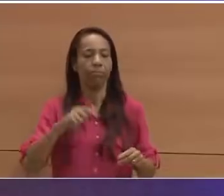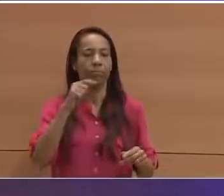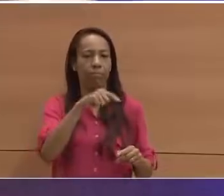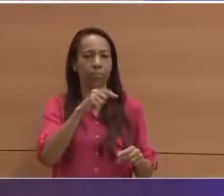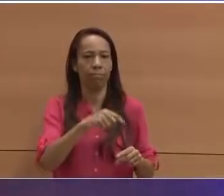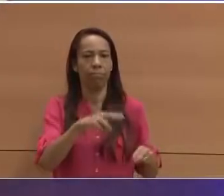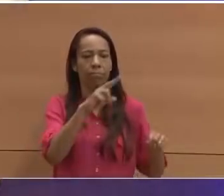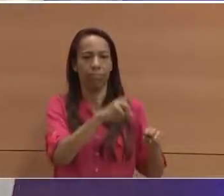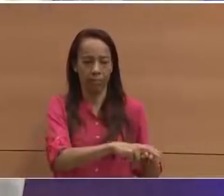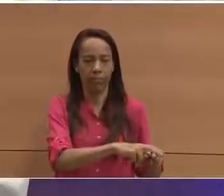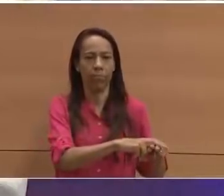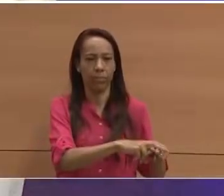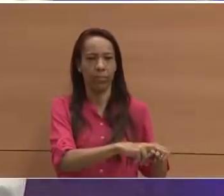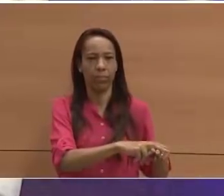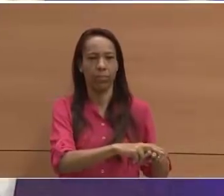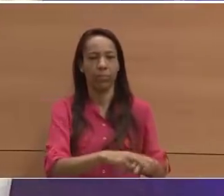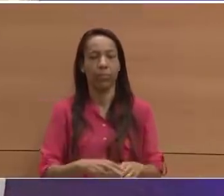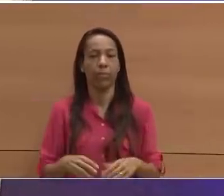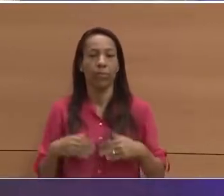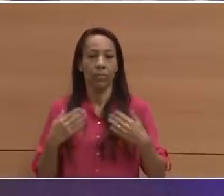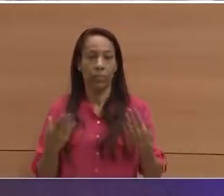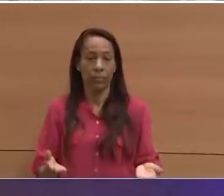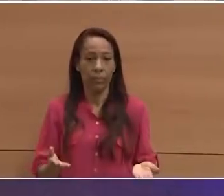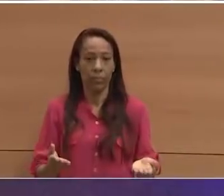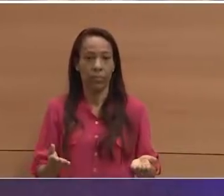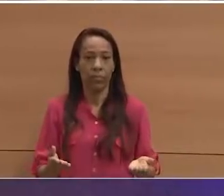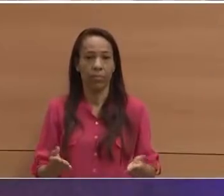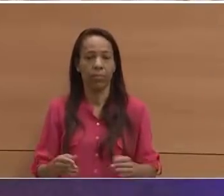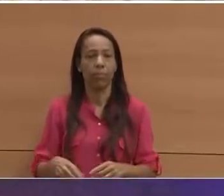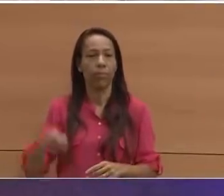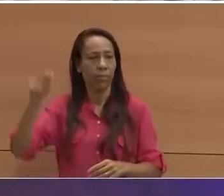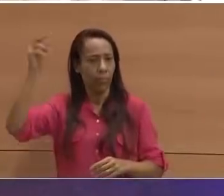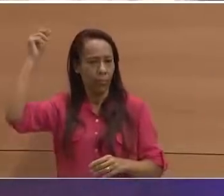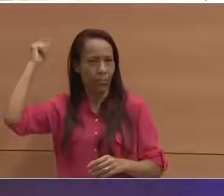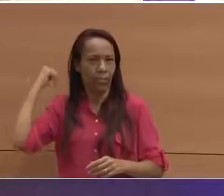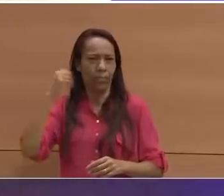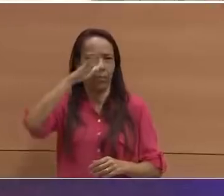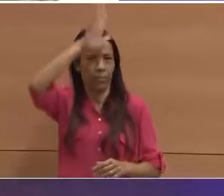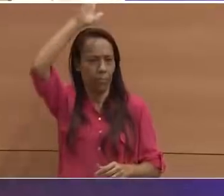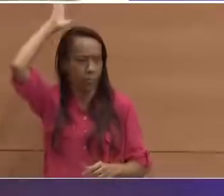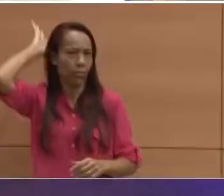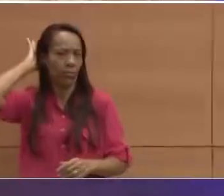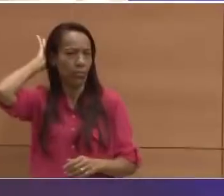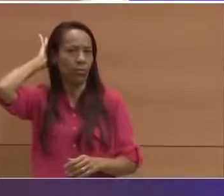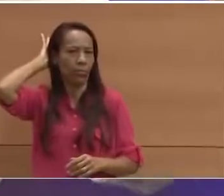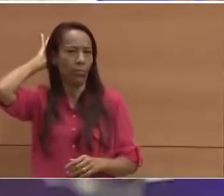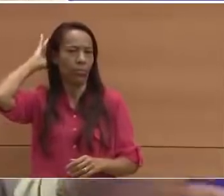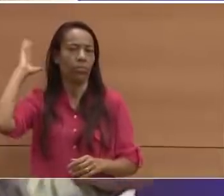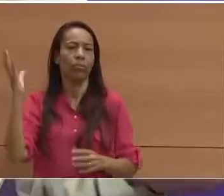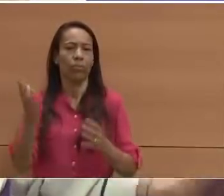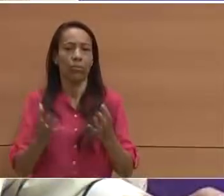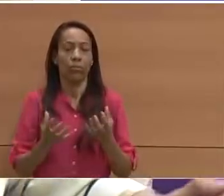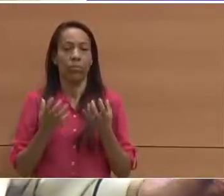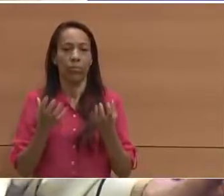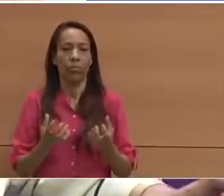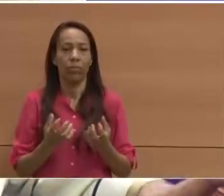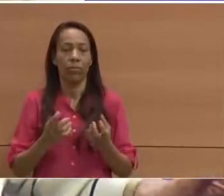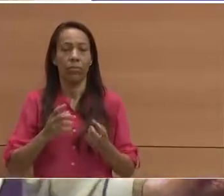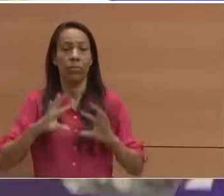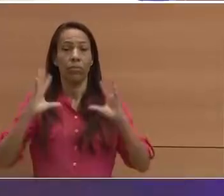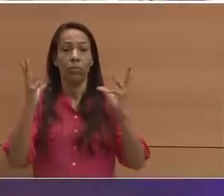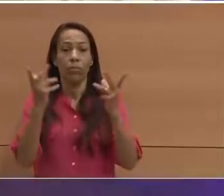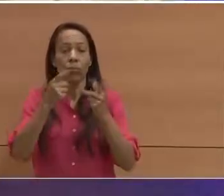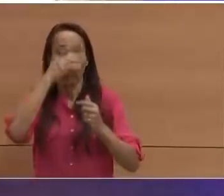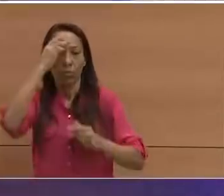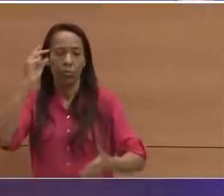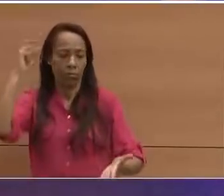queria que todo mundo prostrasse a ele como um deus. E, naturalmente, João não se prostrou a ele.